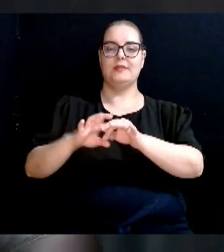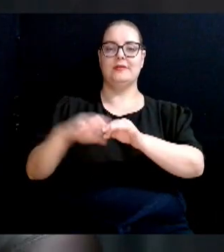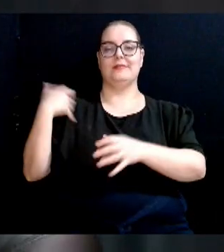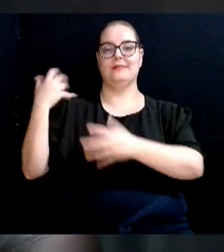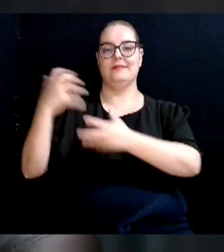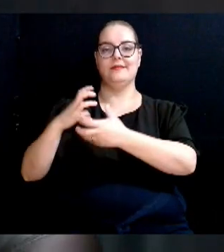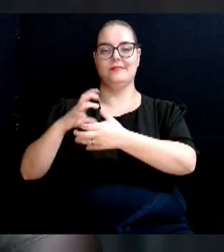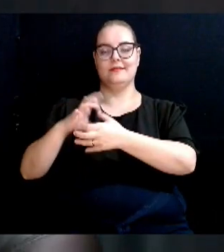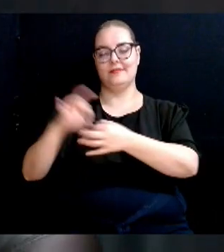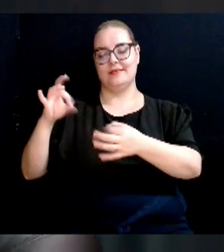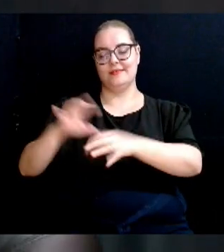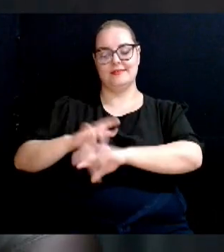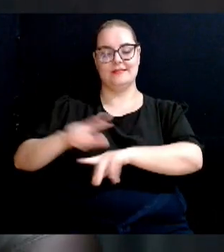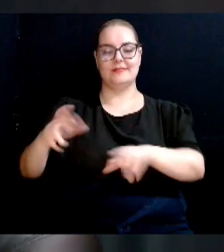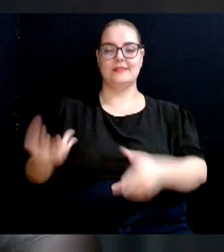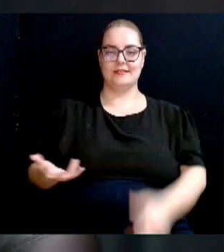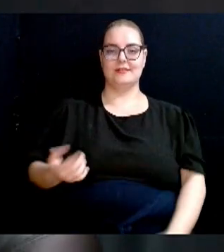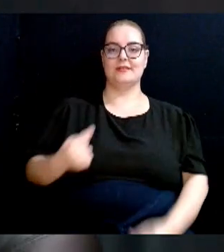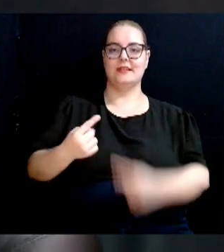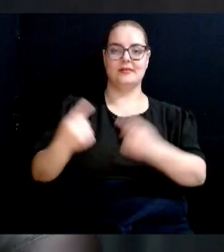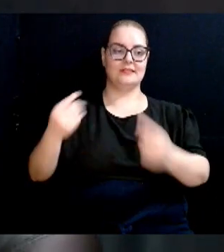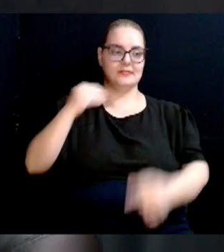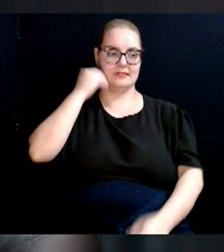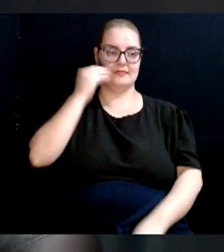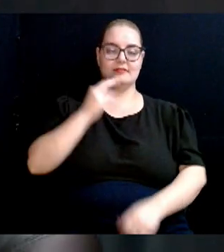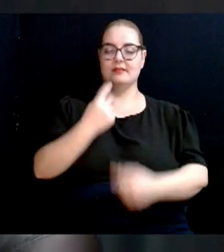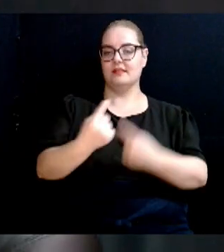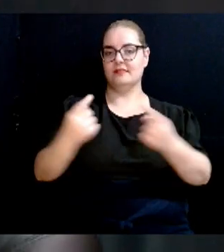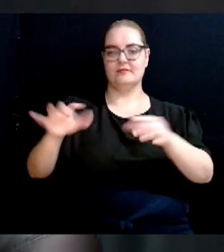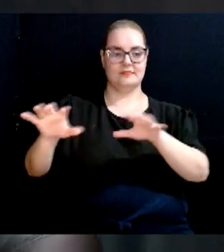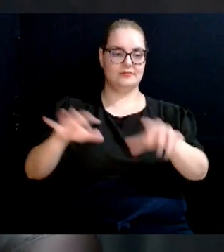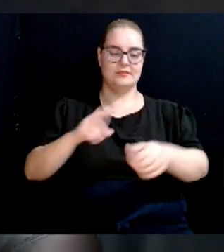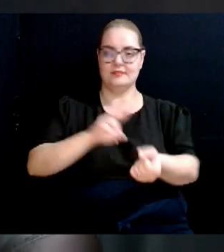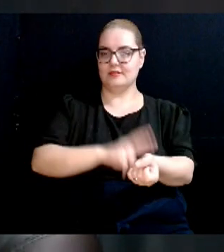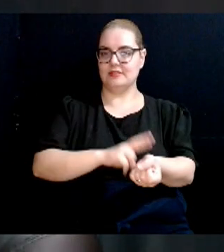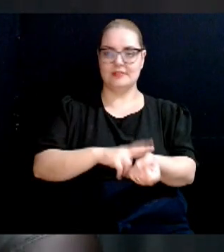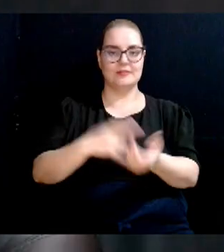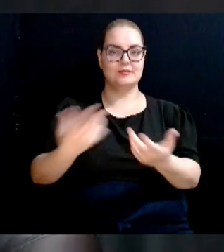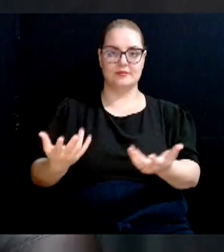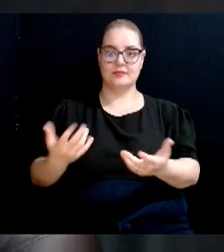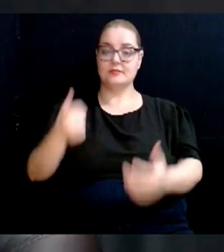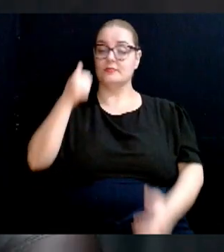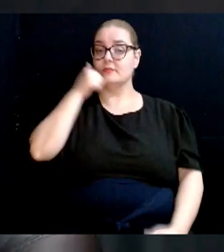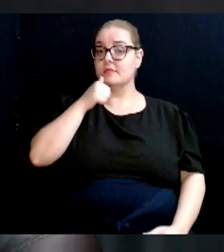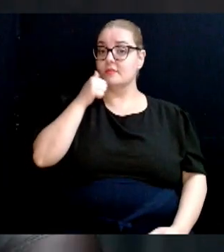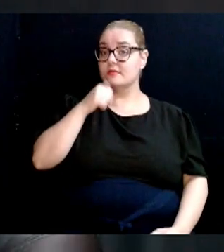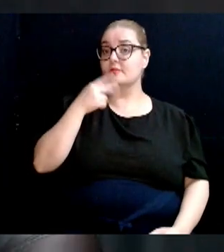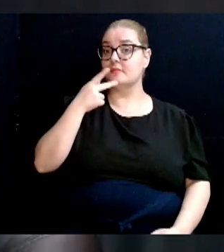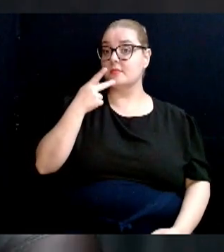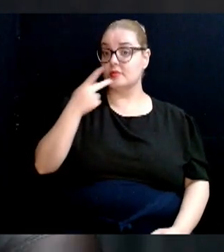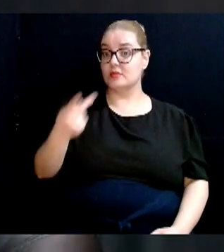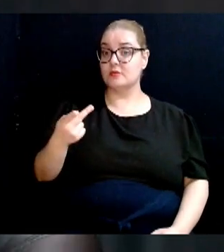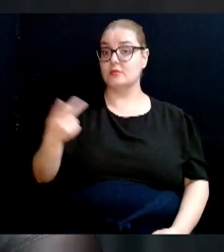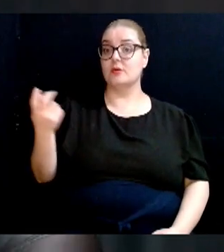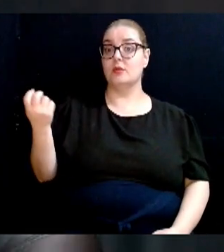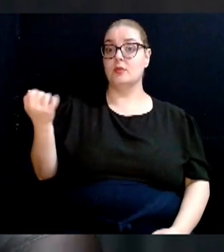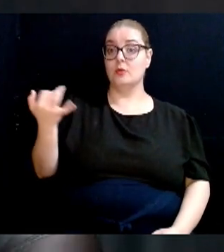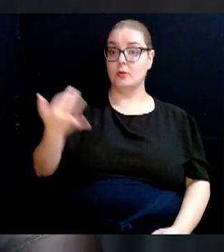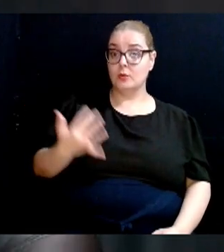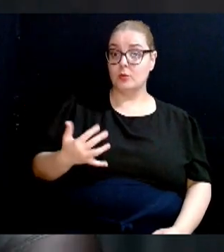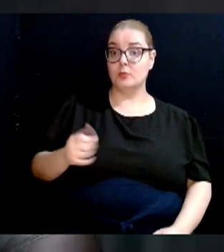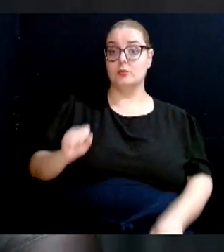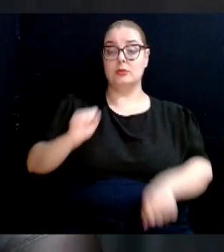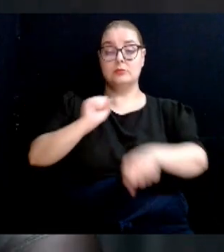experiência, cada um no seu tempo, mas assim, as mulheres relatavam o quanto elas ficaram paradas dentro